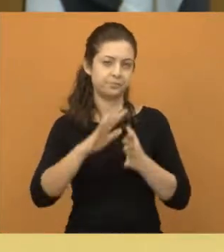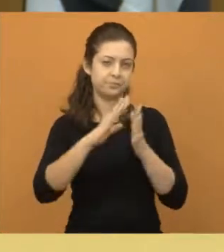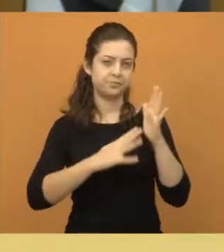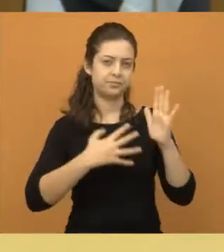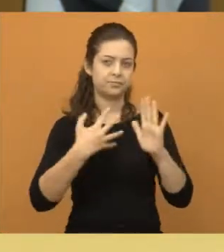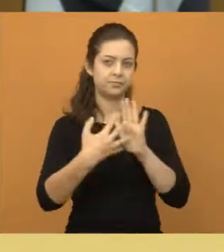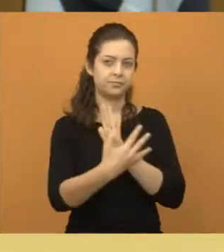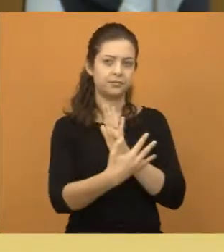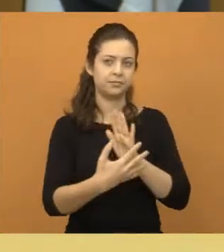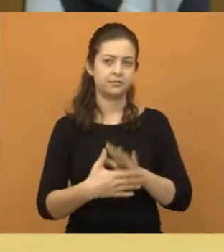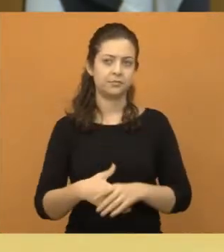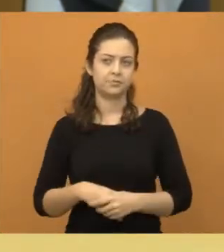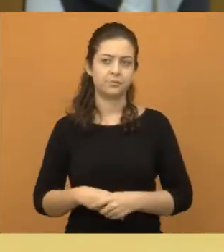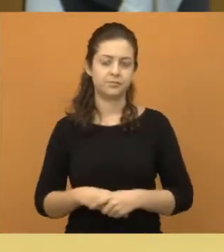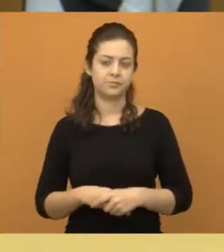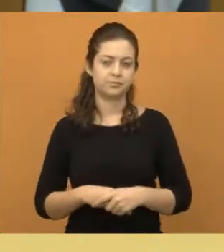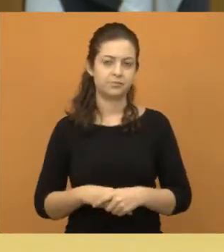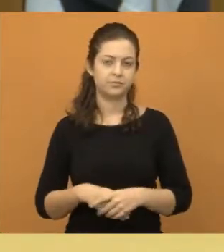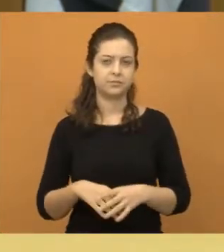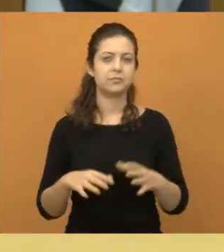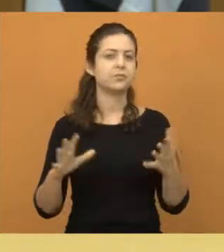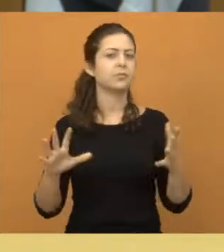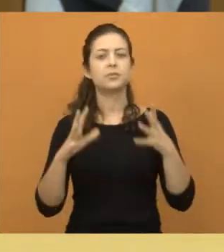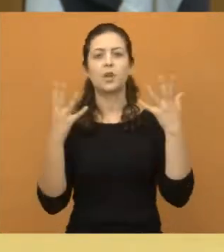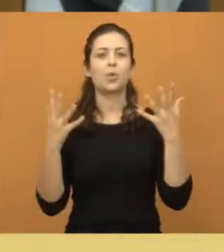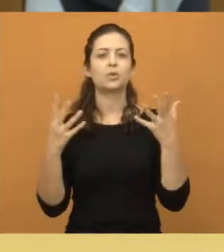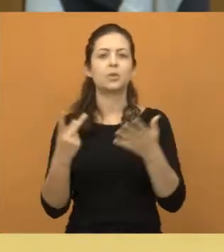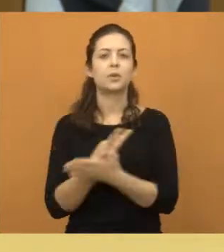planilha de impacto orçamentário.